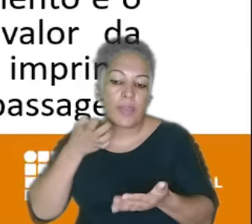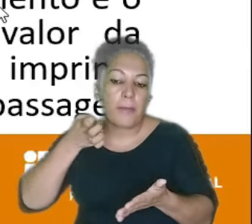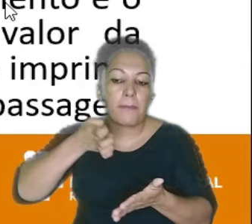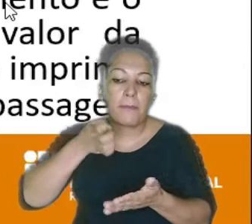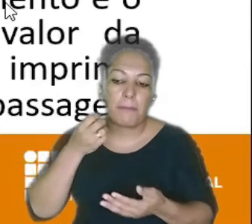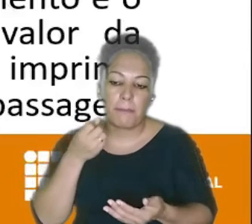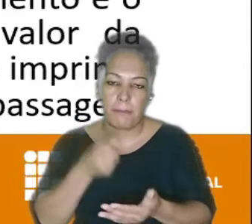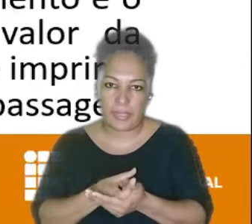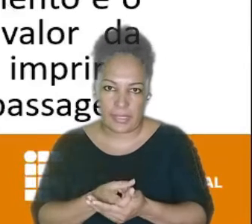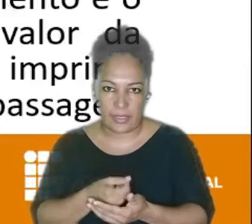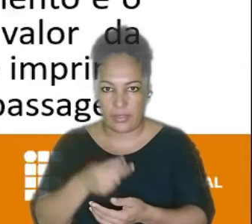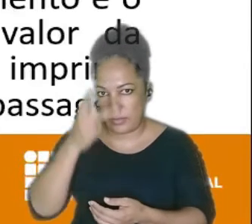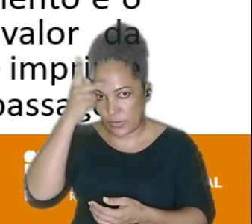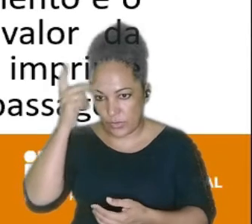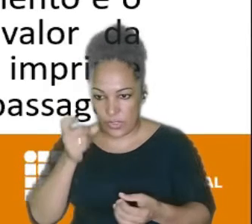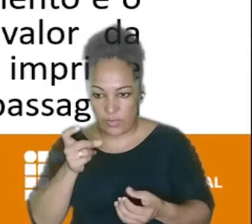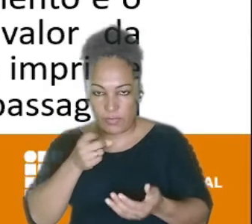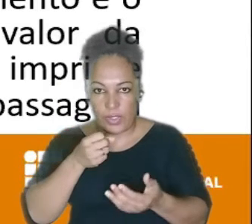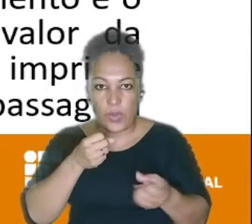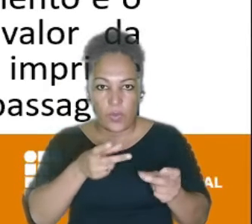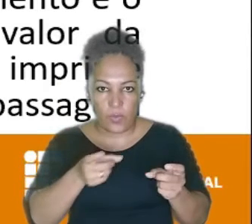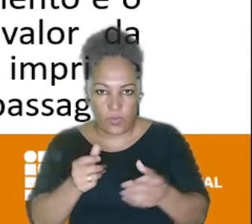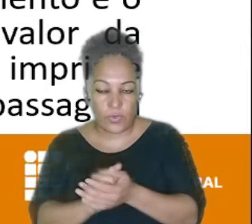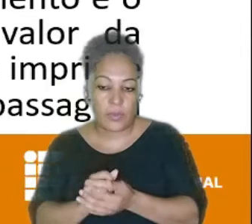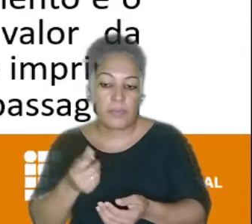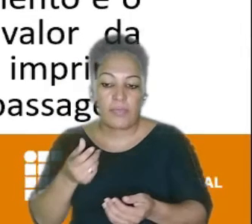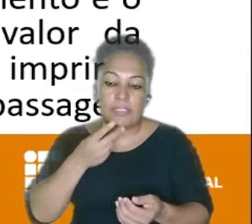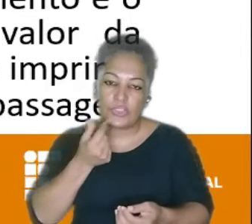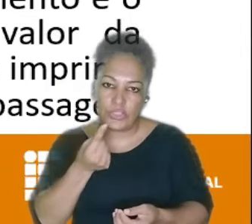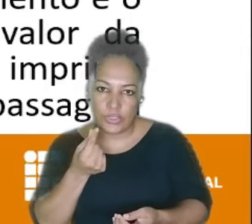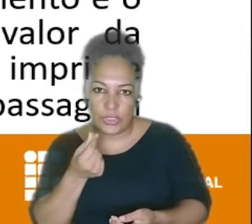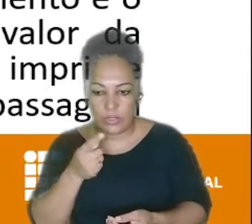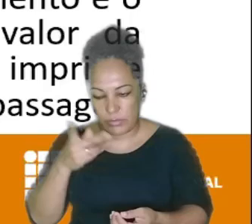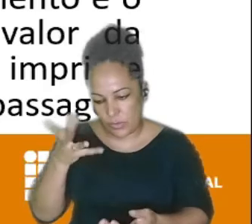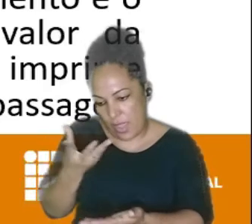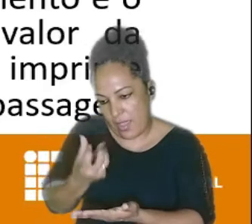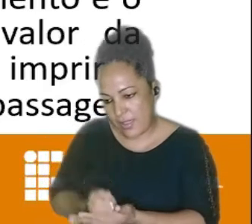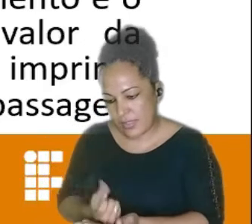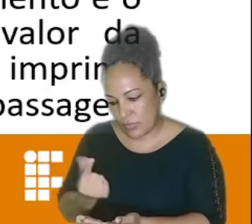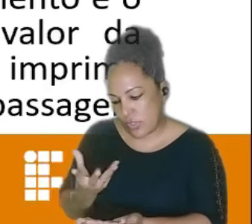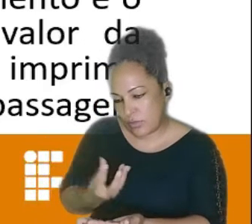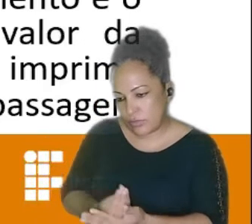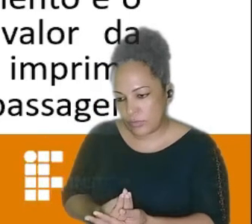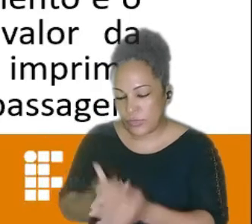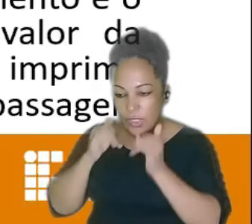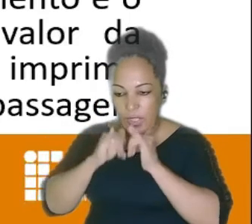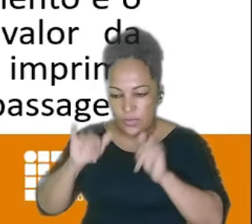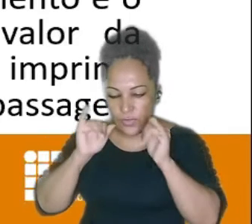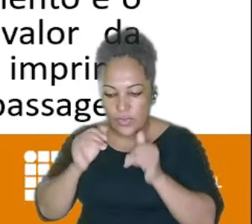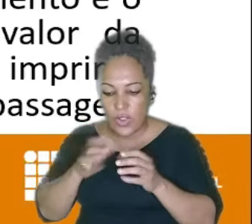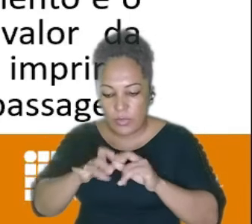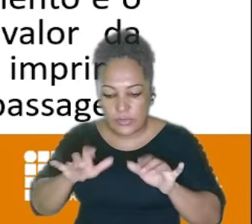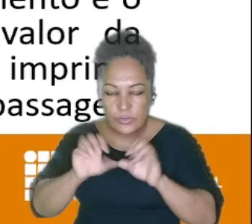de pagamento e o passageiro responde dinheiro. Assim, o atendente recebe o valor da passagem e informa